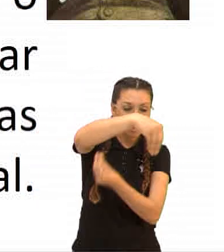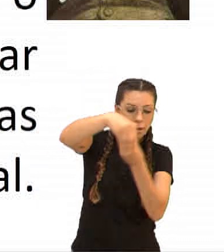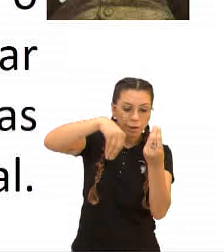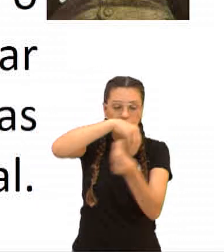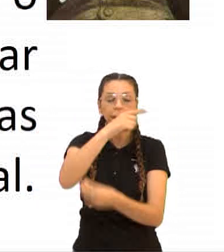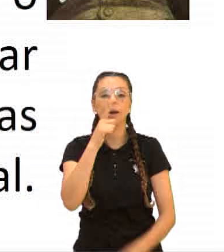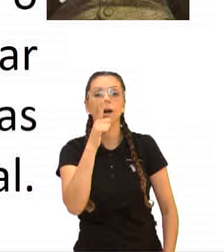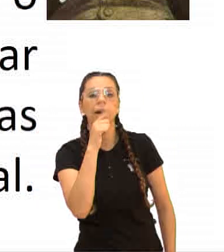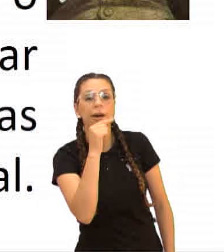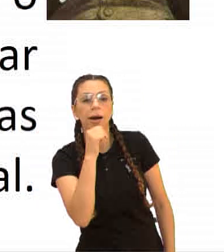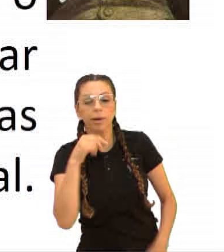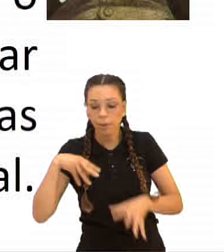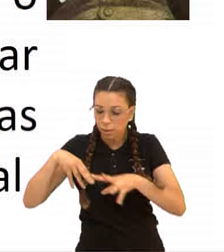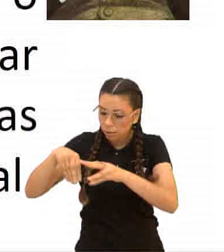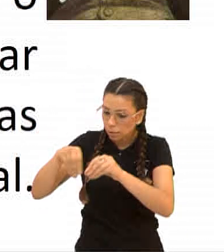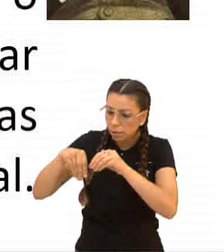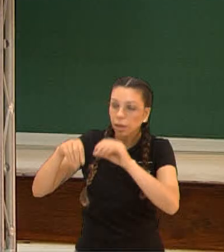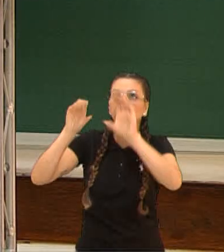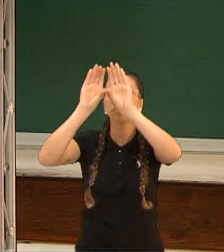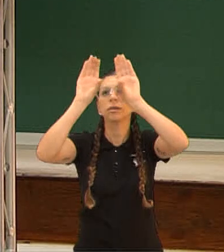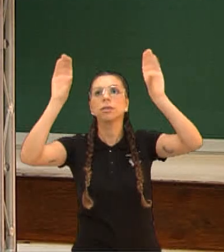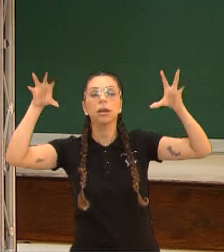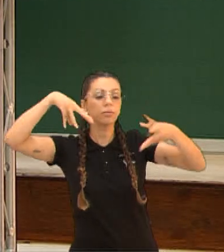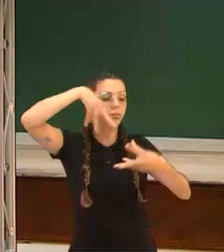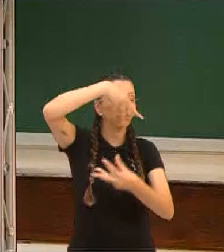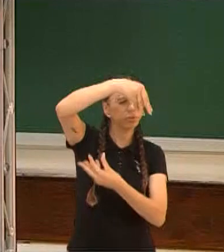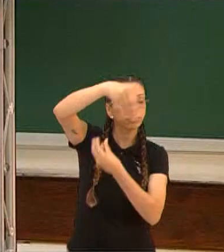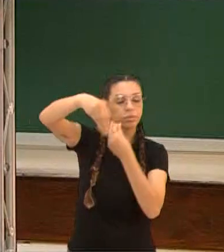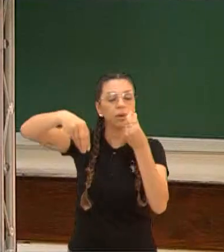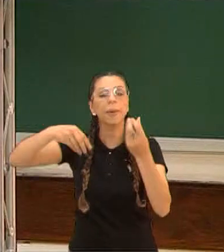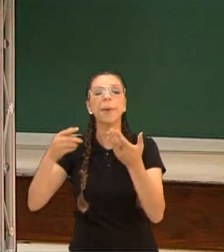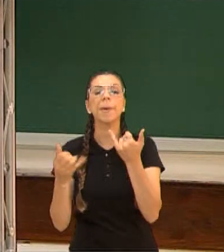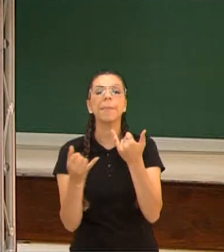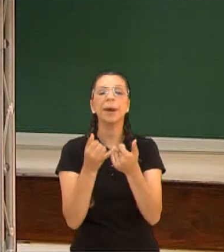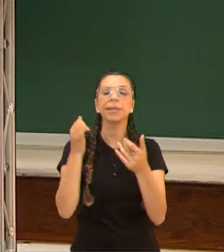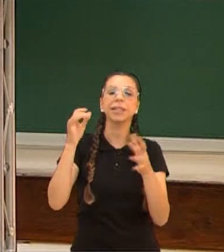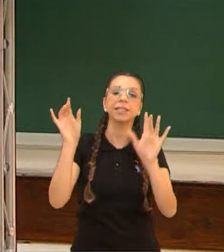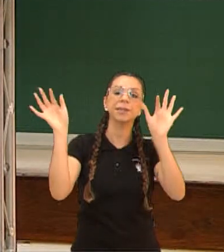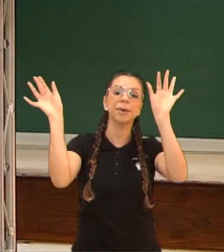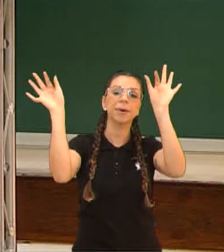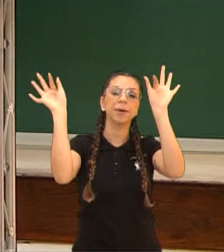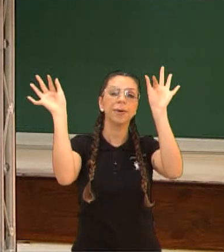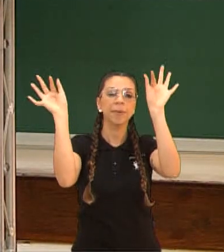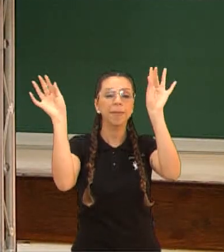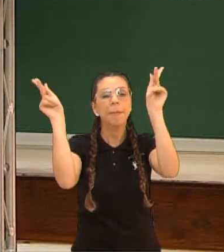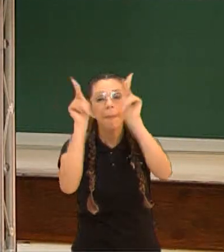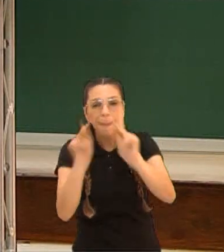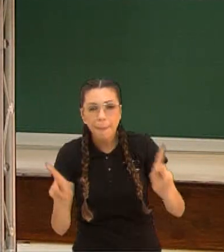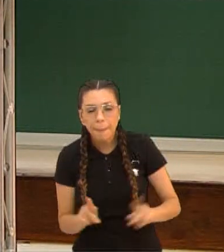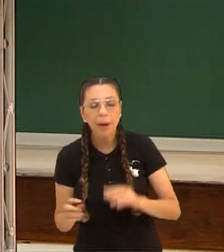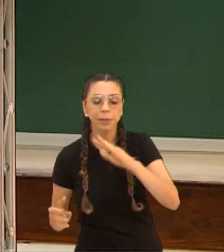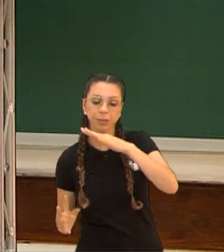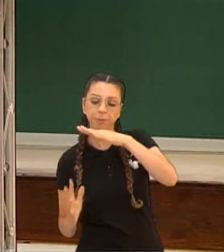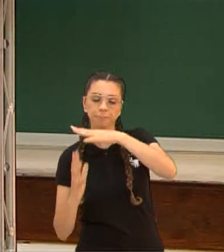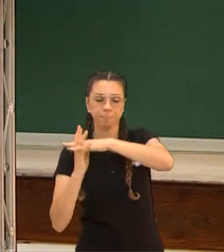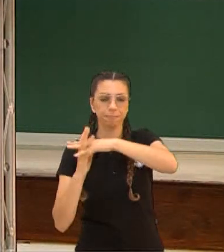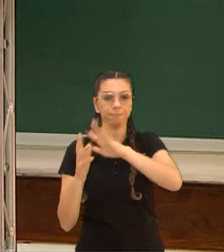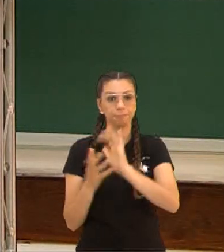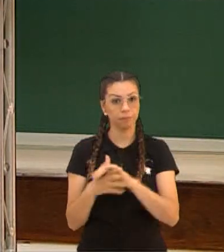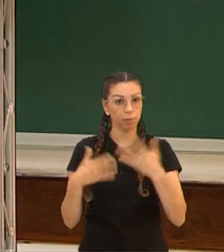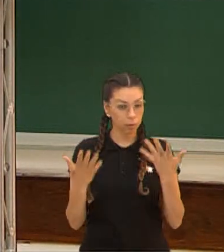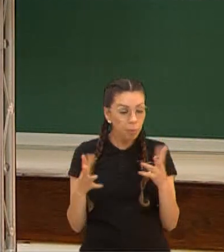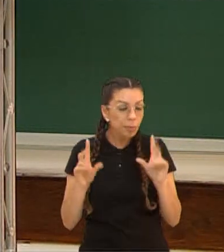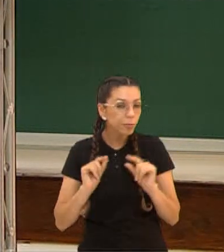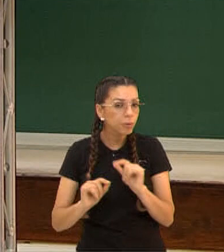terra e céu, inundando suas paisagens de uma paz transcendental. Então, vejam bem, pessoal, o que vocês aprenderam hoje e